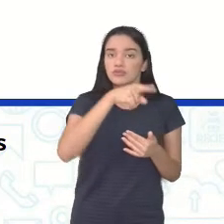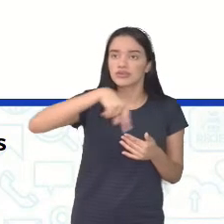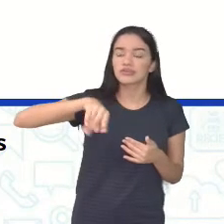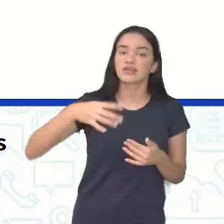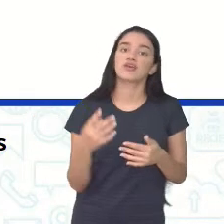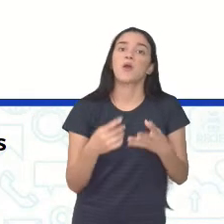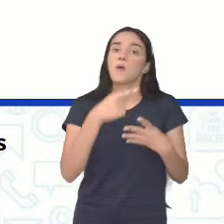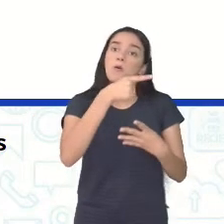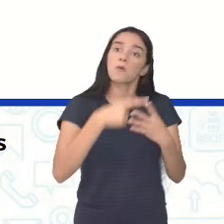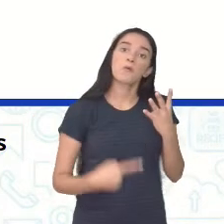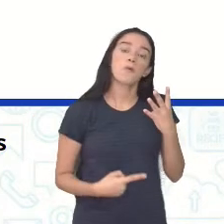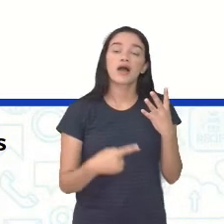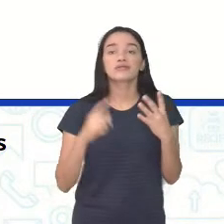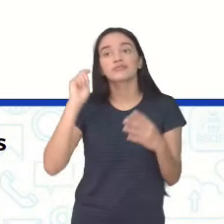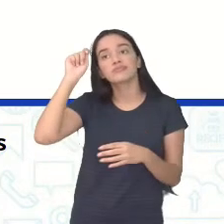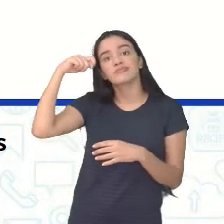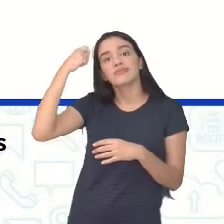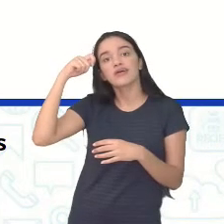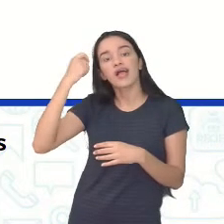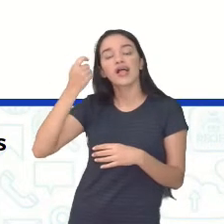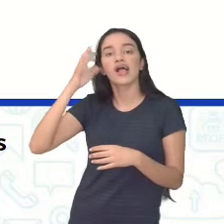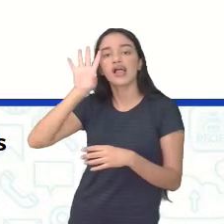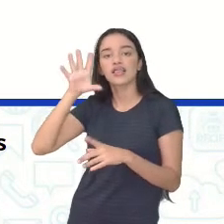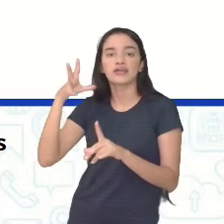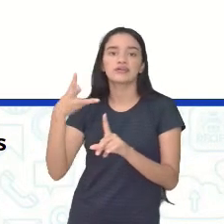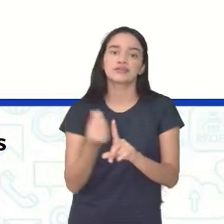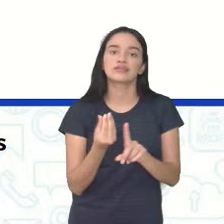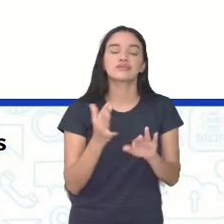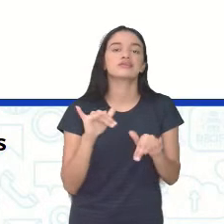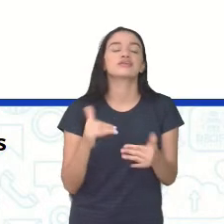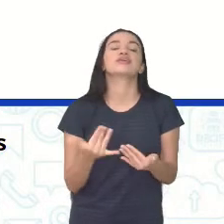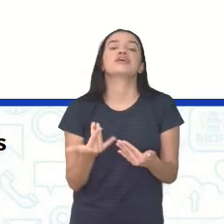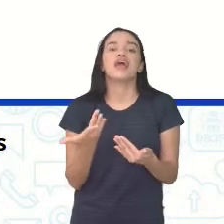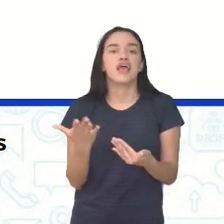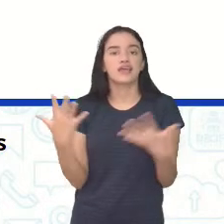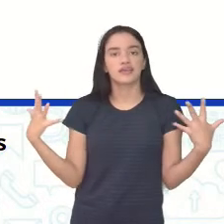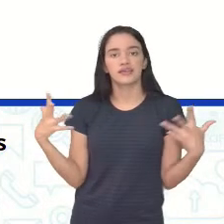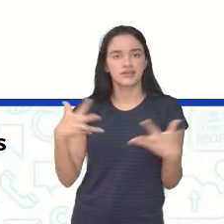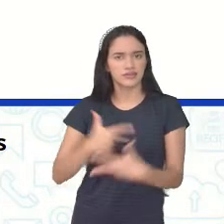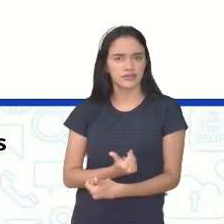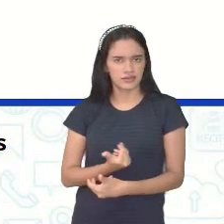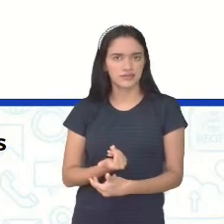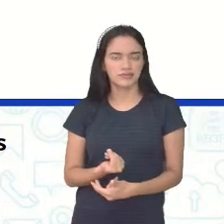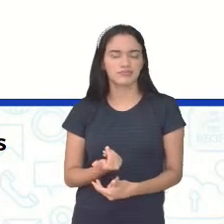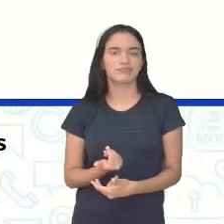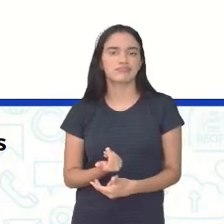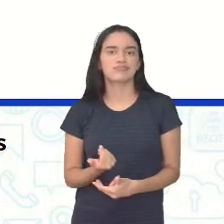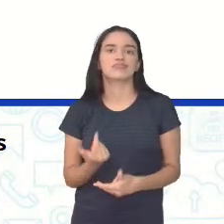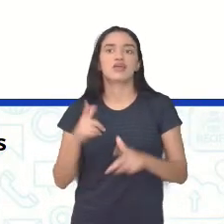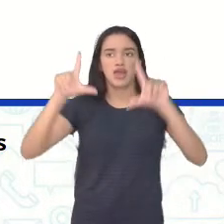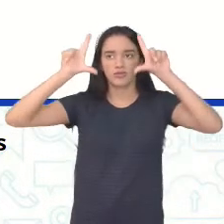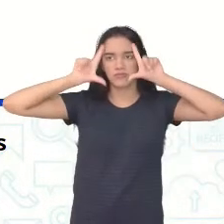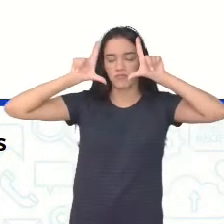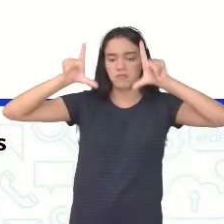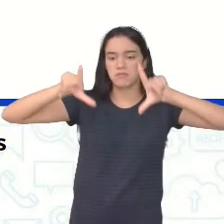Inclusive deformar, como vocês estão vendo aí. Né? Aí, nessas imagens, vocês estão vendo obras... Salvador né? Dalí